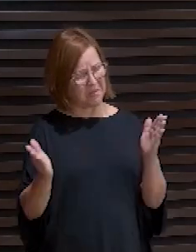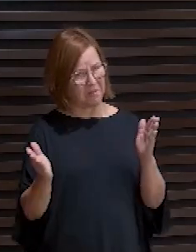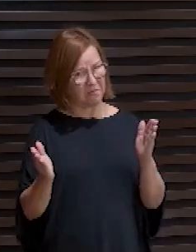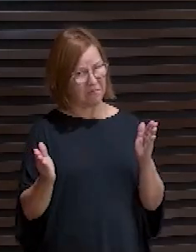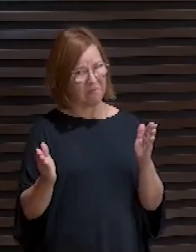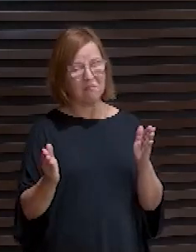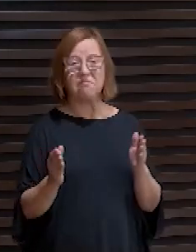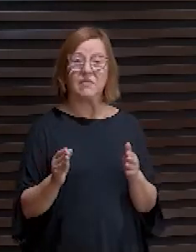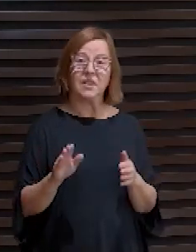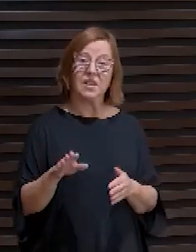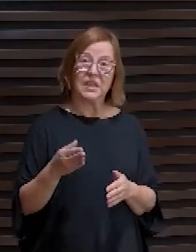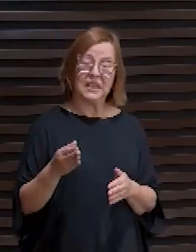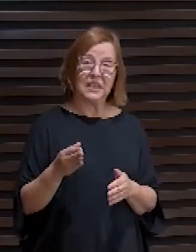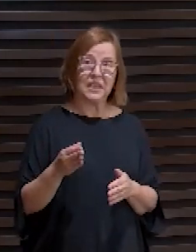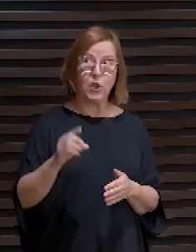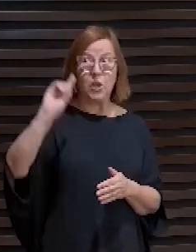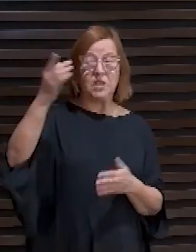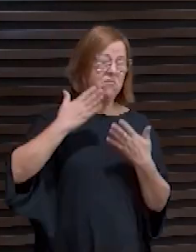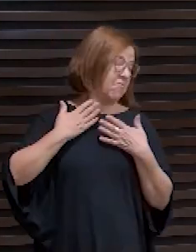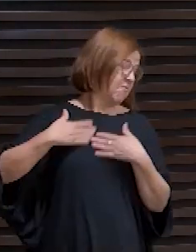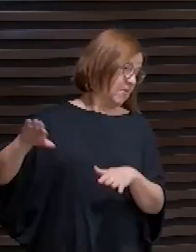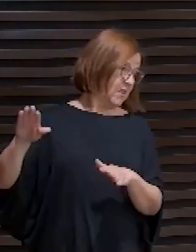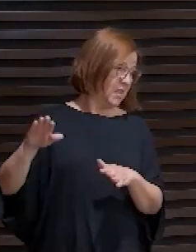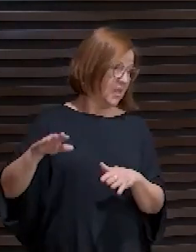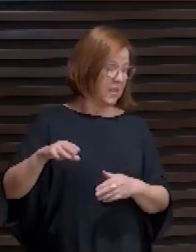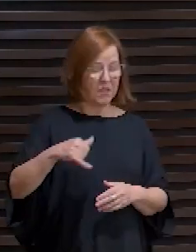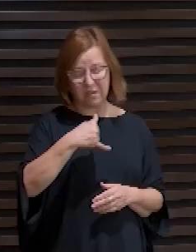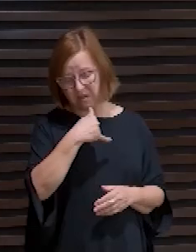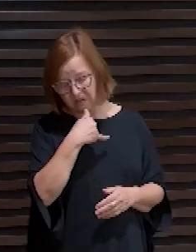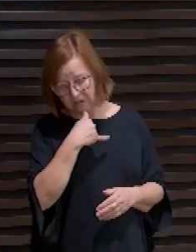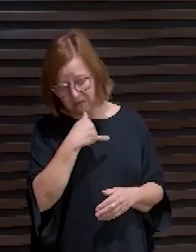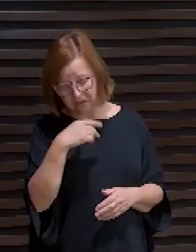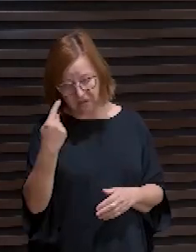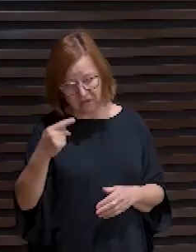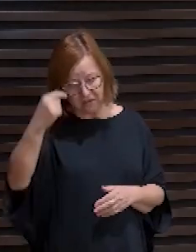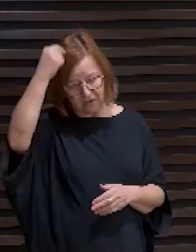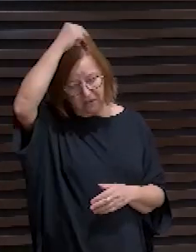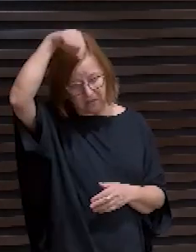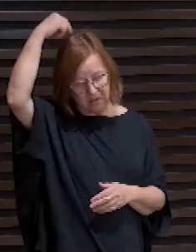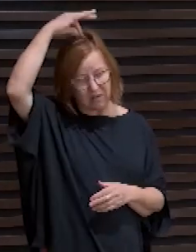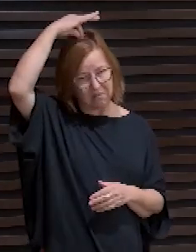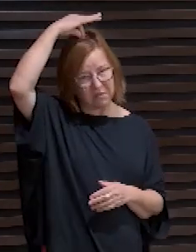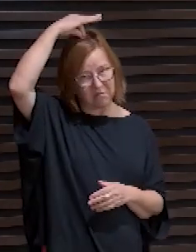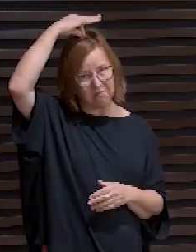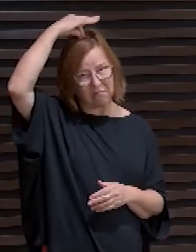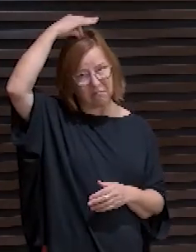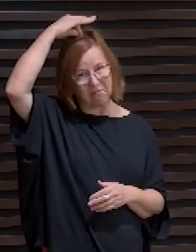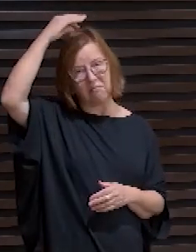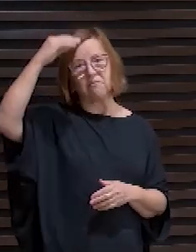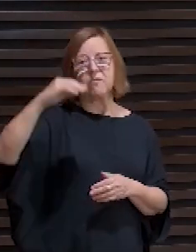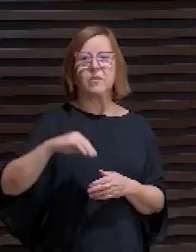assim no desagrado de Deus, entristecem o seu Santo Espírito e em alguma medida vêm a